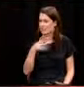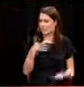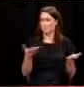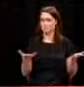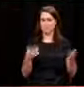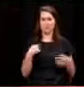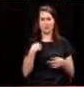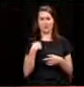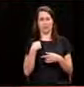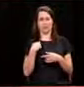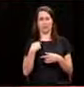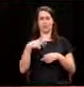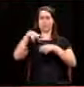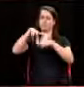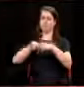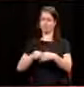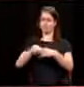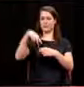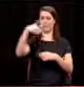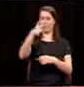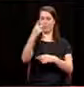o televisor vi